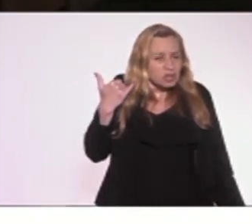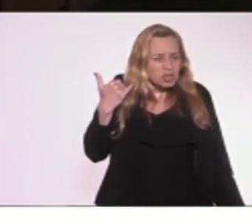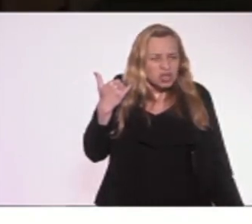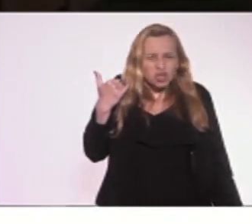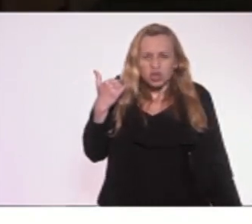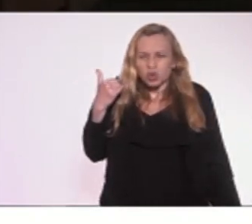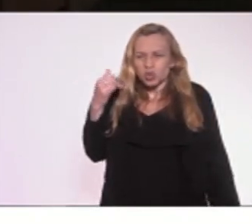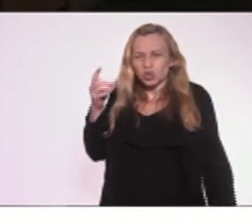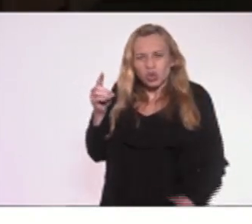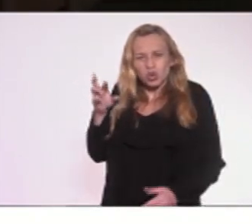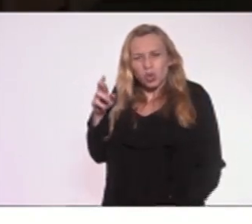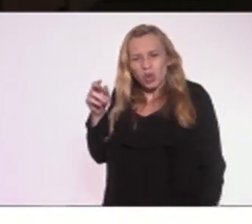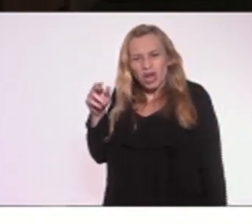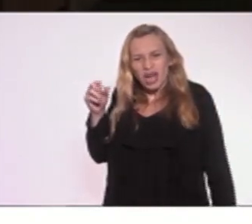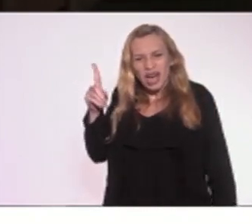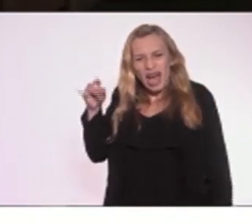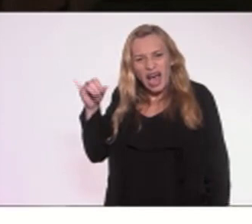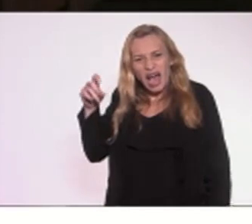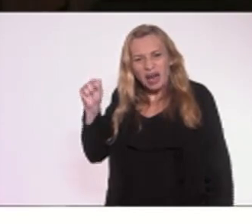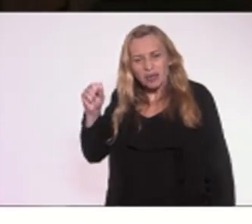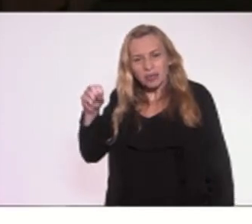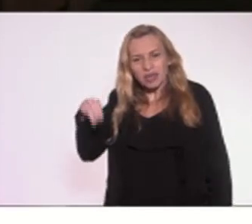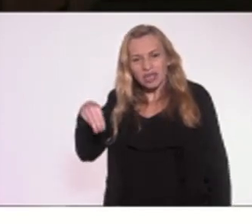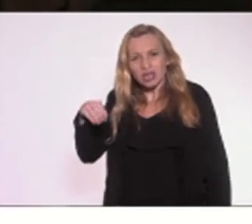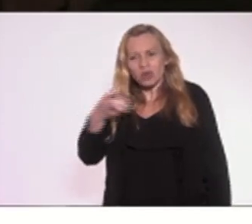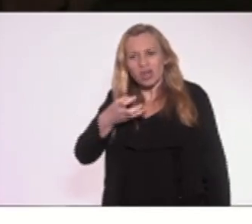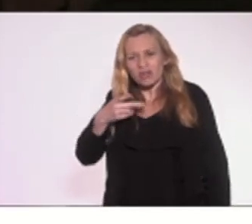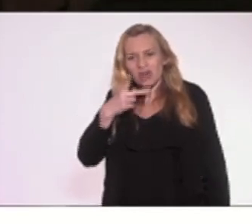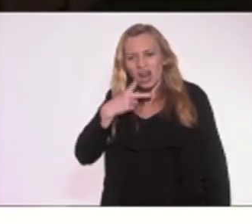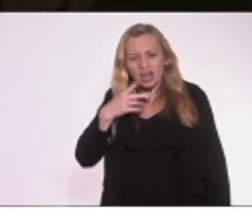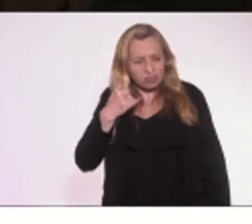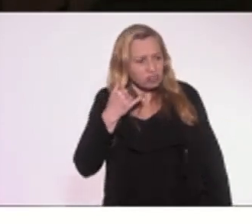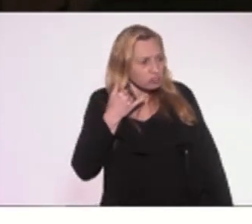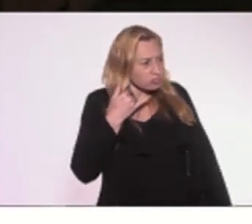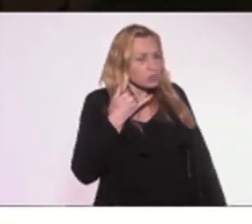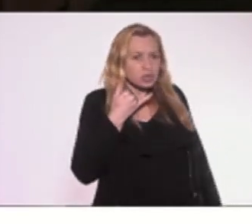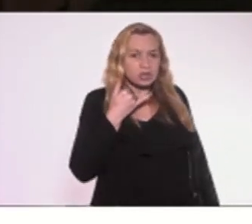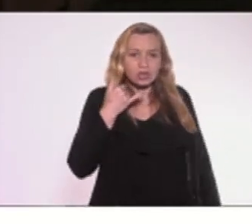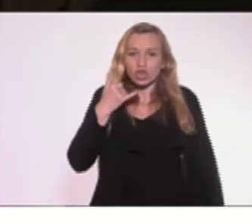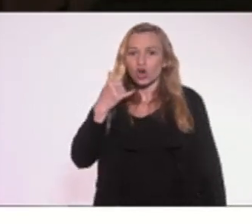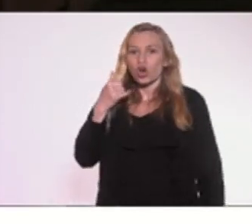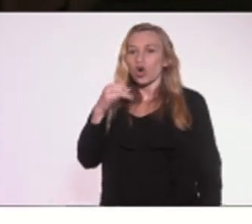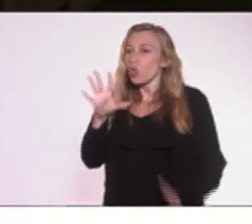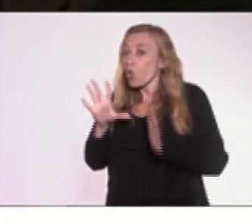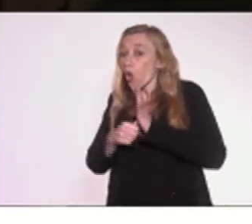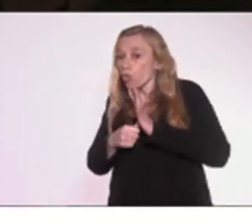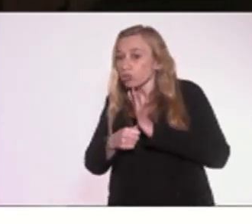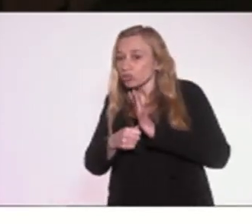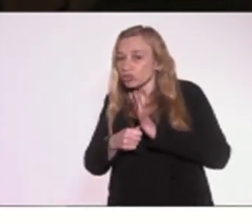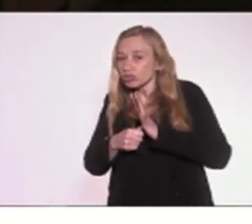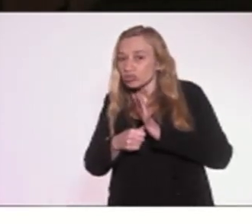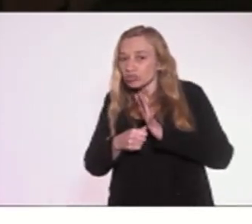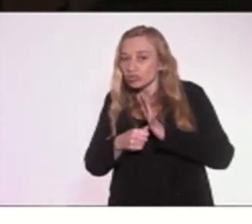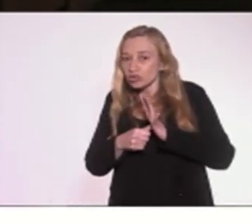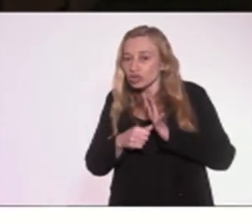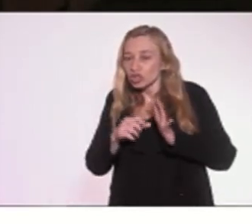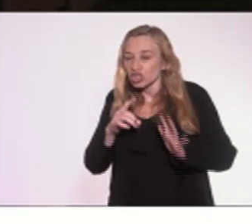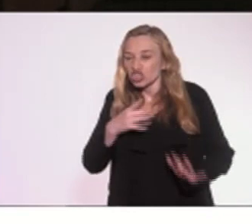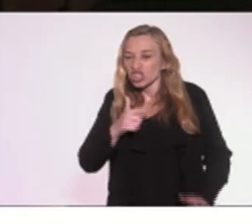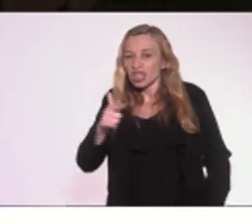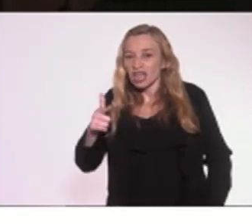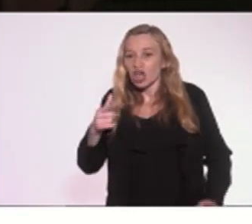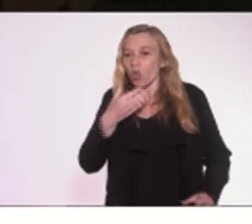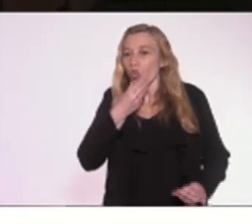falei, doutora Carmen, eu quero falar com o senhor aí. Eu falei, pô, não. O roubo não tinha nada. Tinha um cara com uma